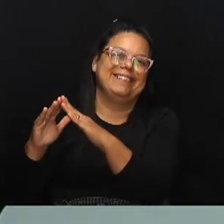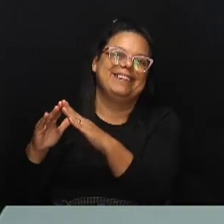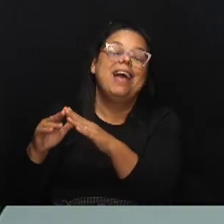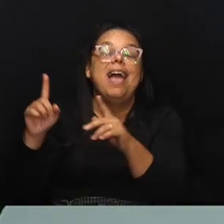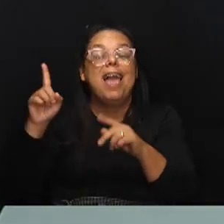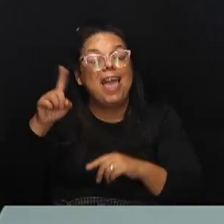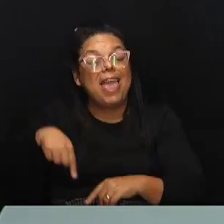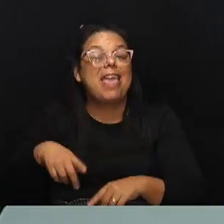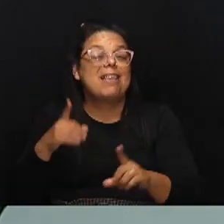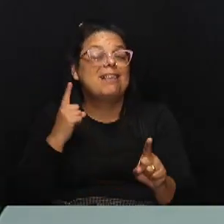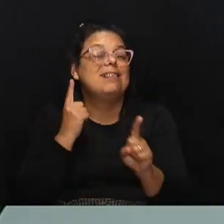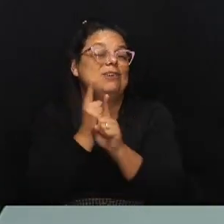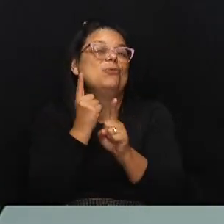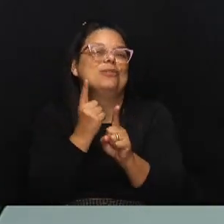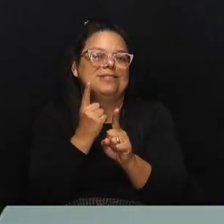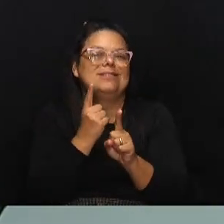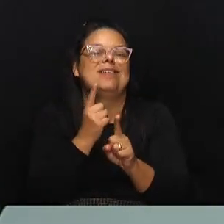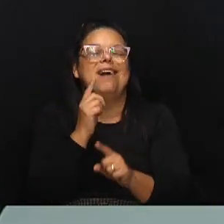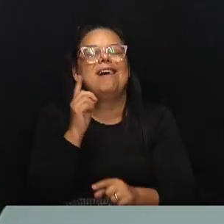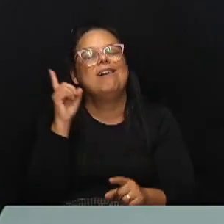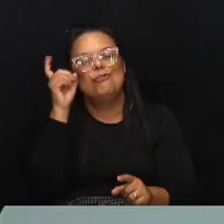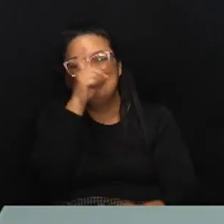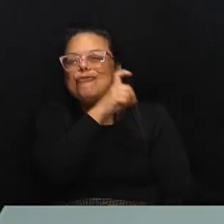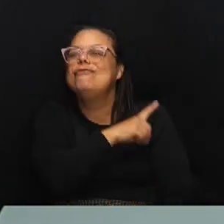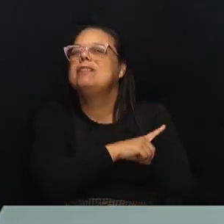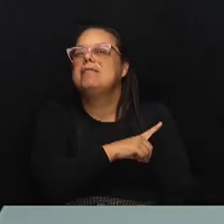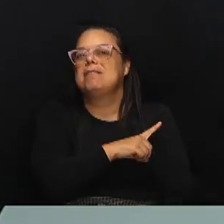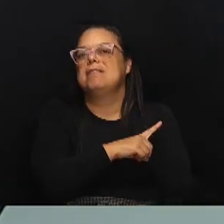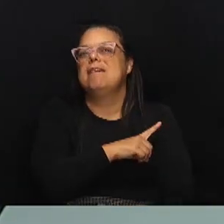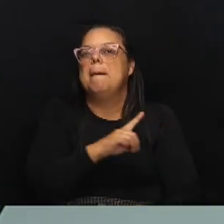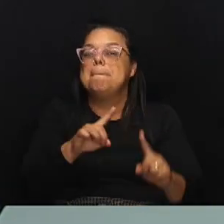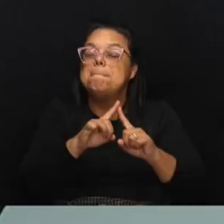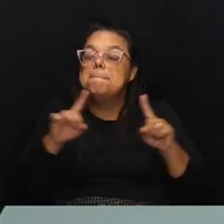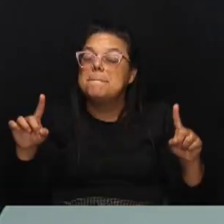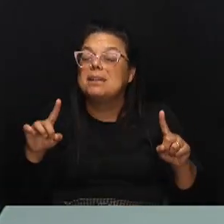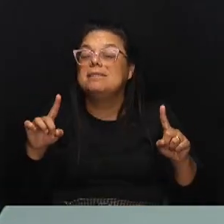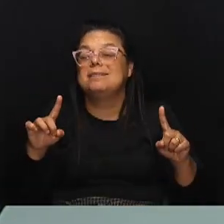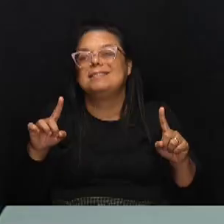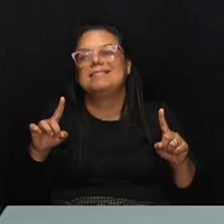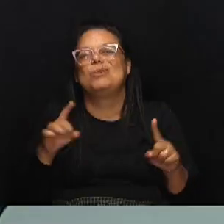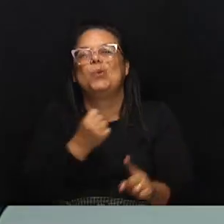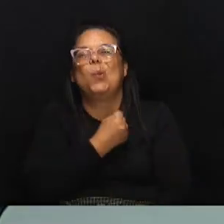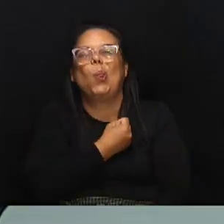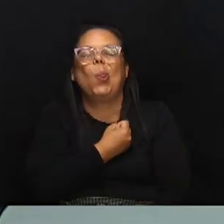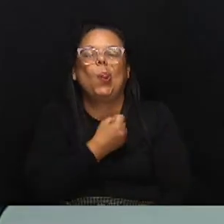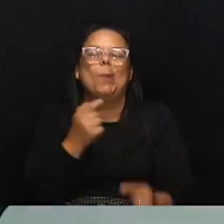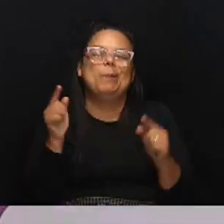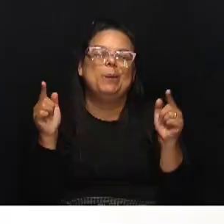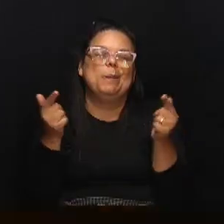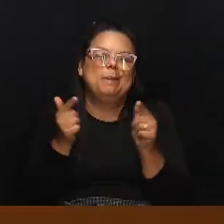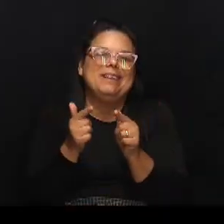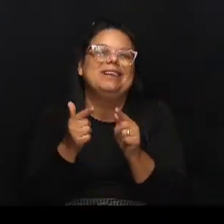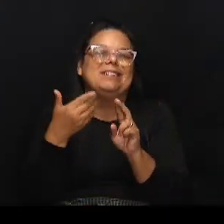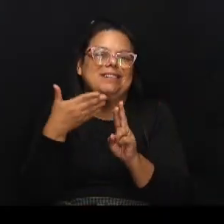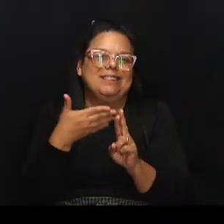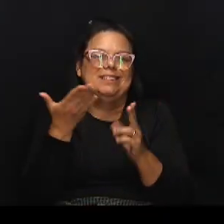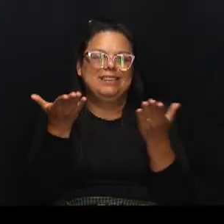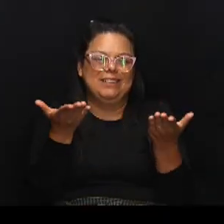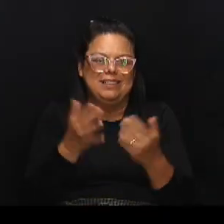gente encontramos, mas com muito mais dificuldade e no número muito menor, essas referências.